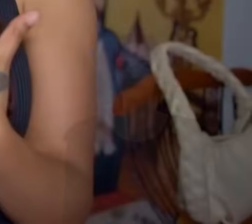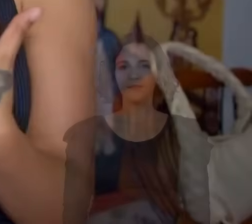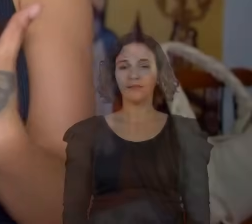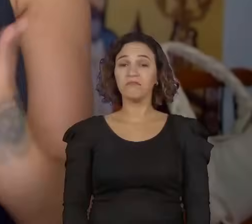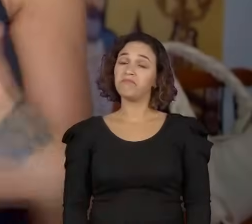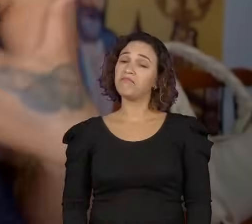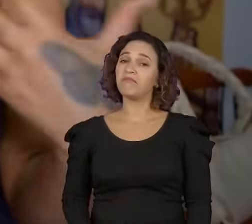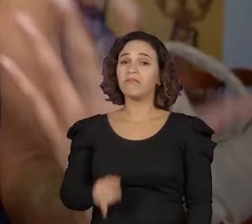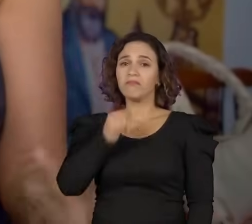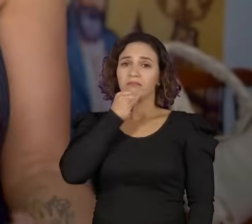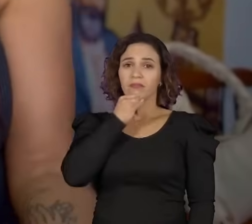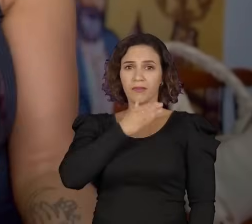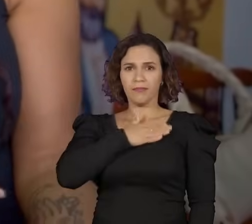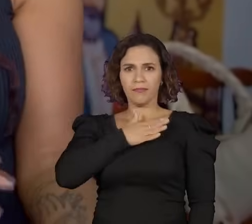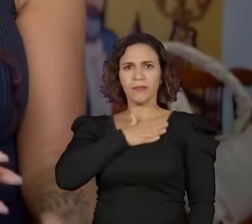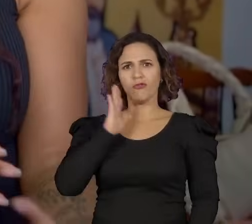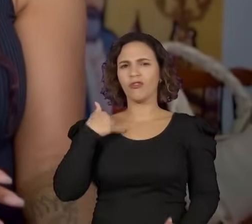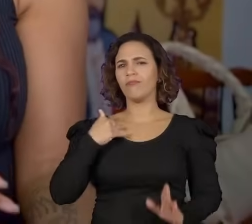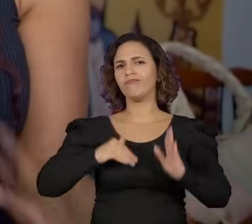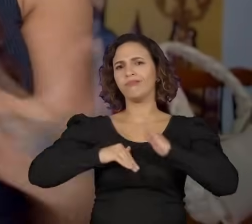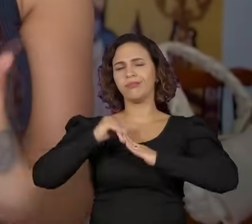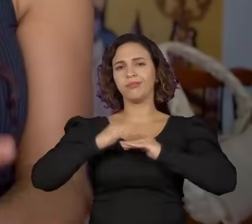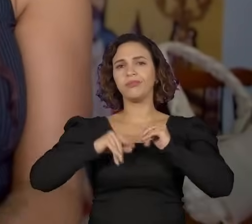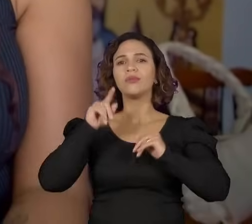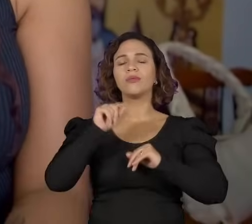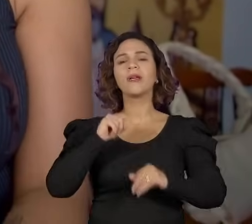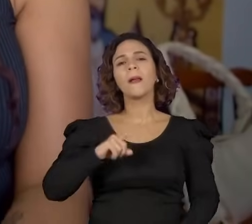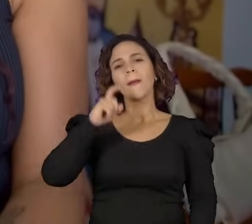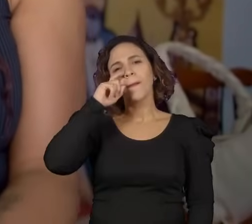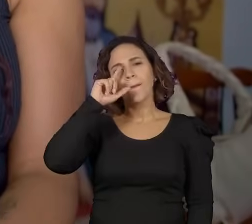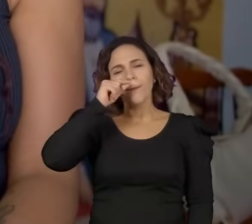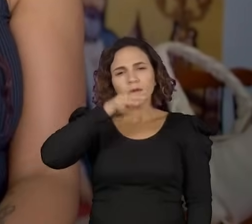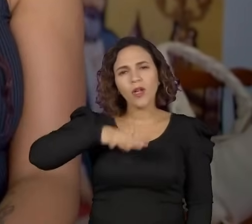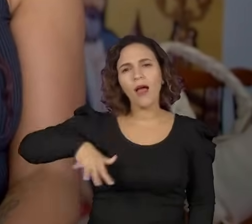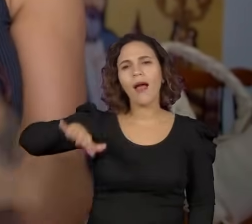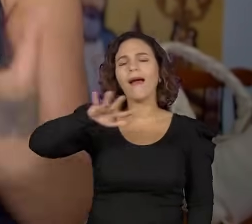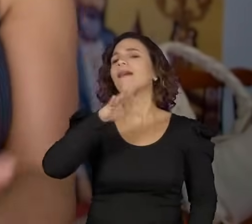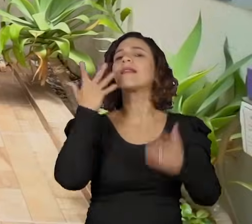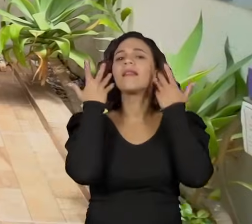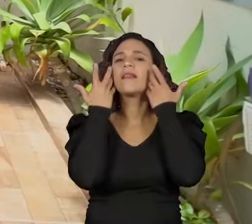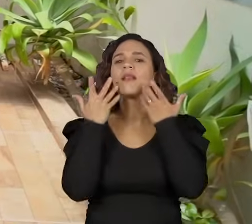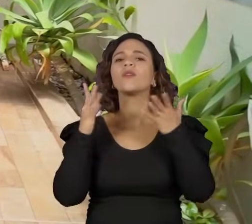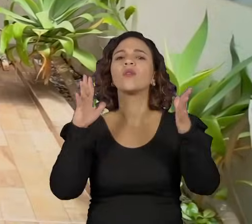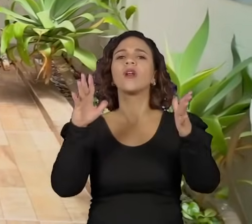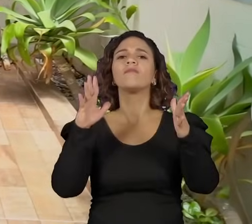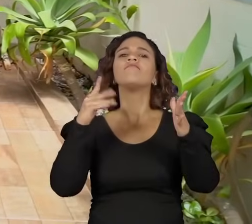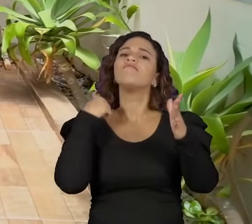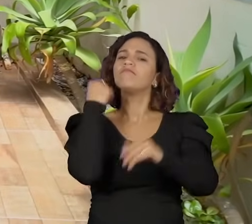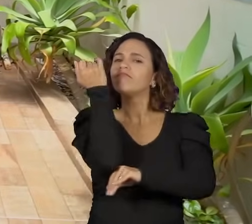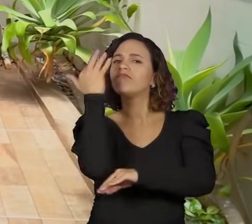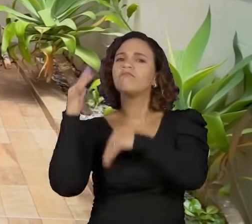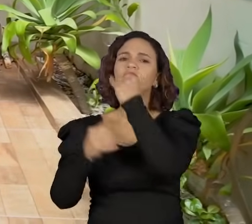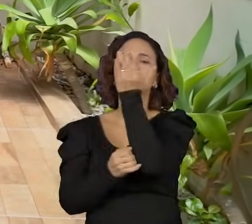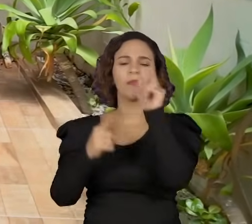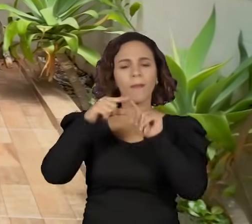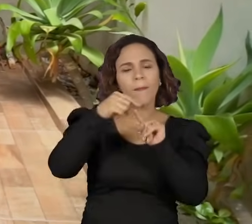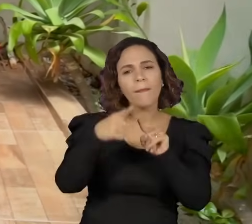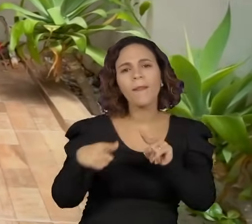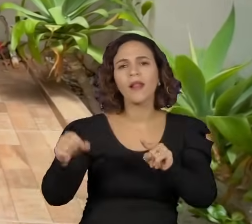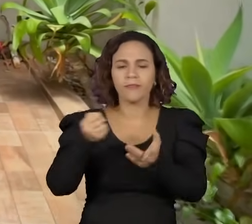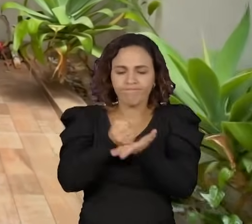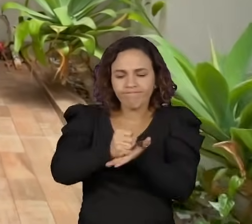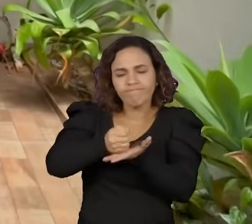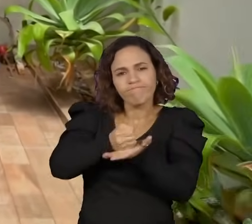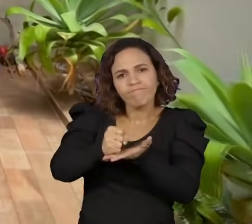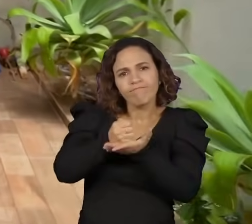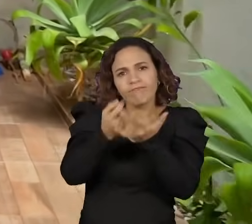No meu caso, que pratico bruxaria natural, vem muito ligado a trabalhar com a natureza, com as plantas, com as